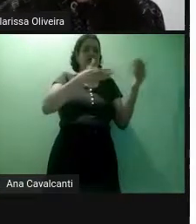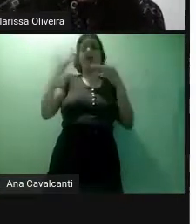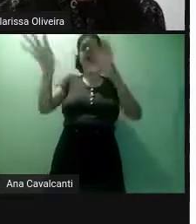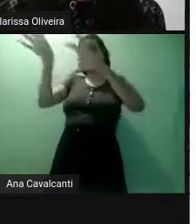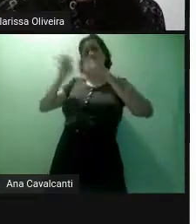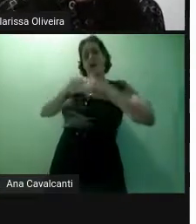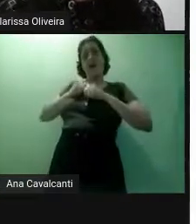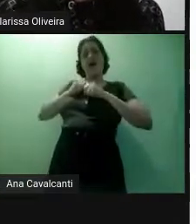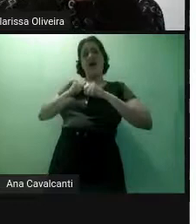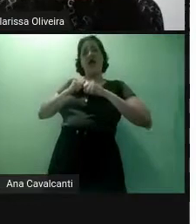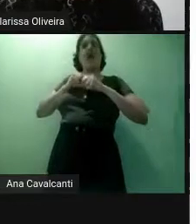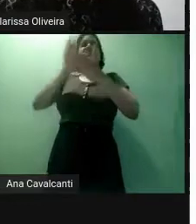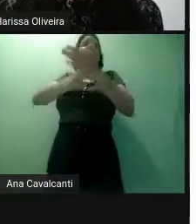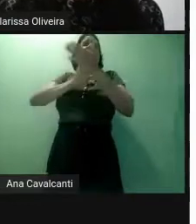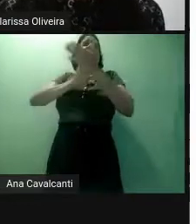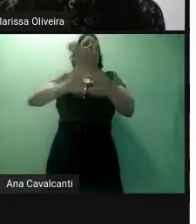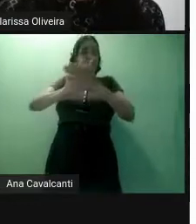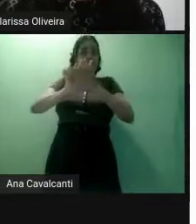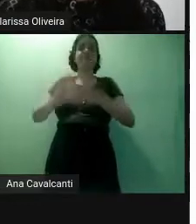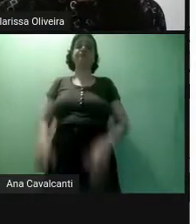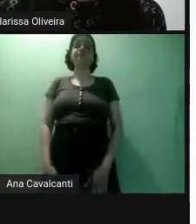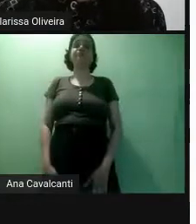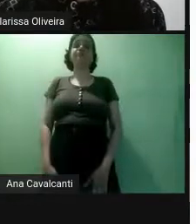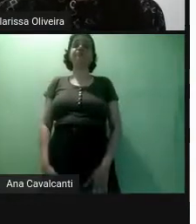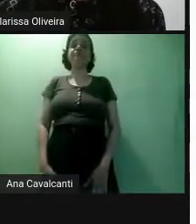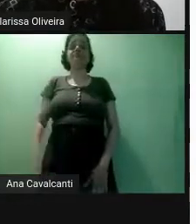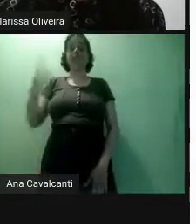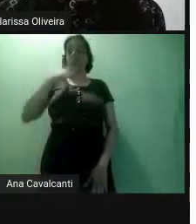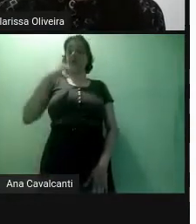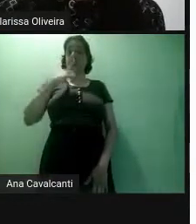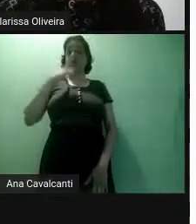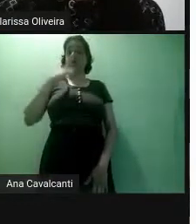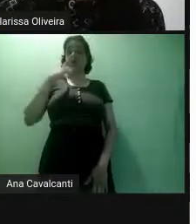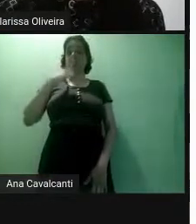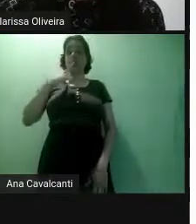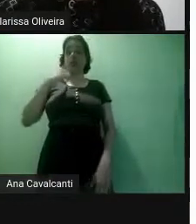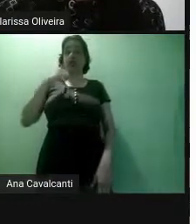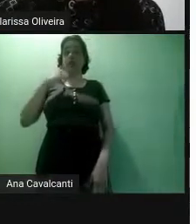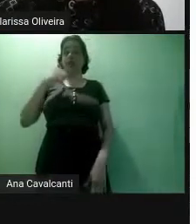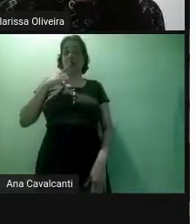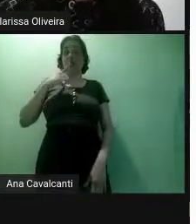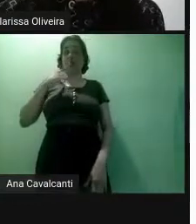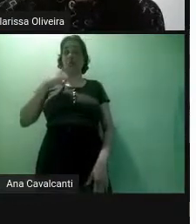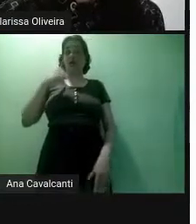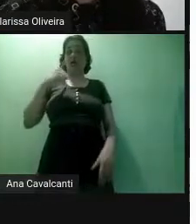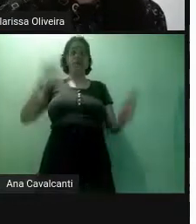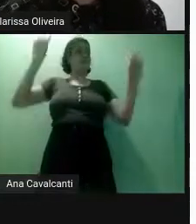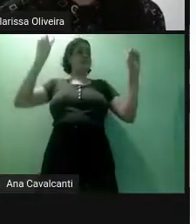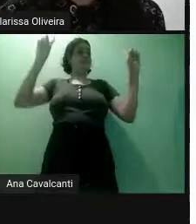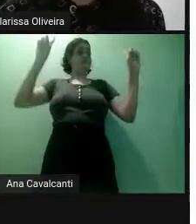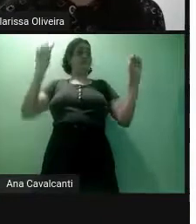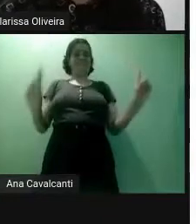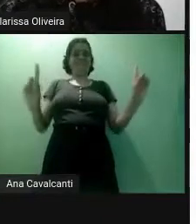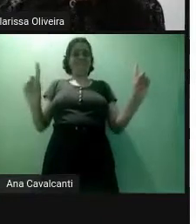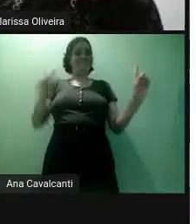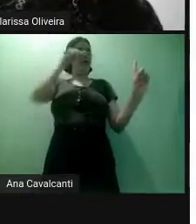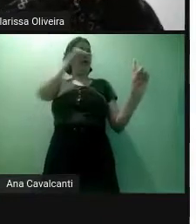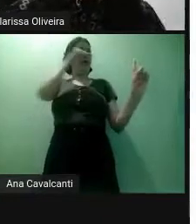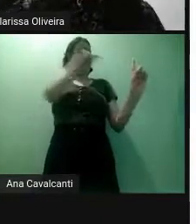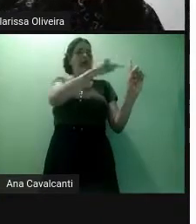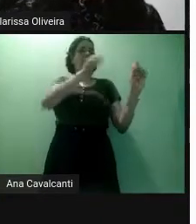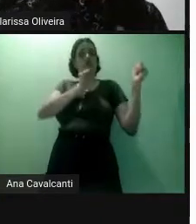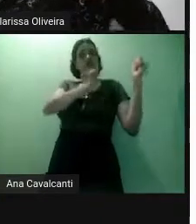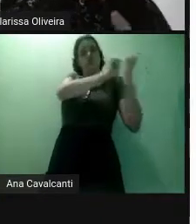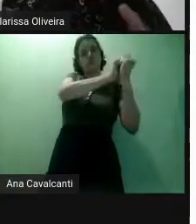ainda. Então, se nós estivermos do lado dessa pessoa que está contaminada